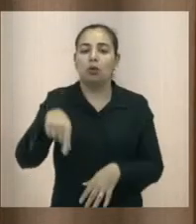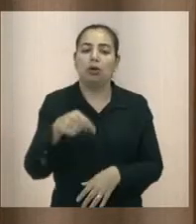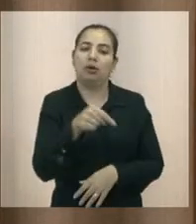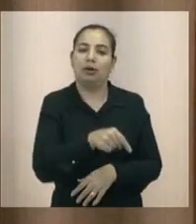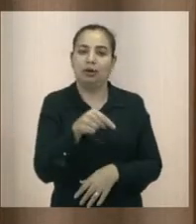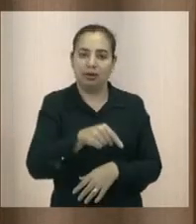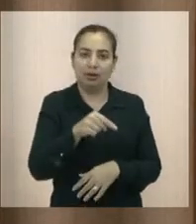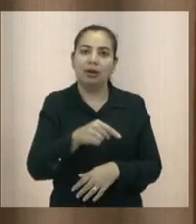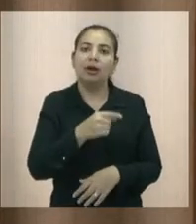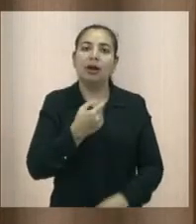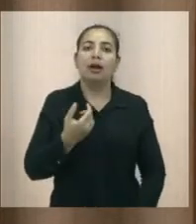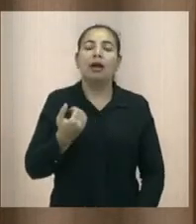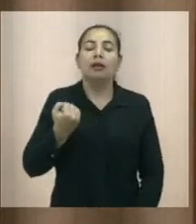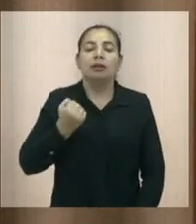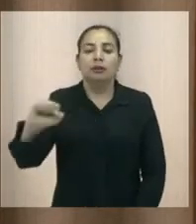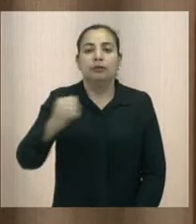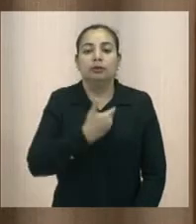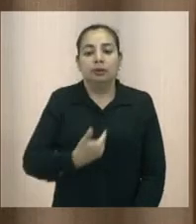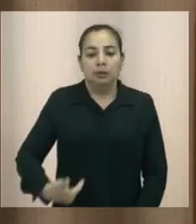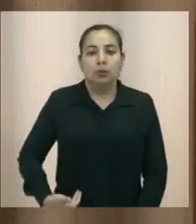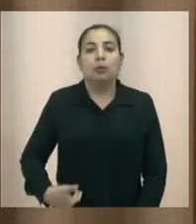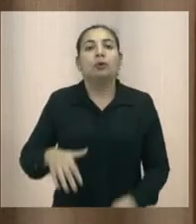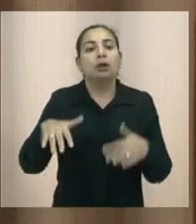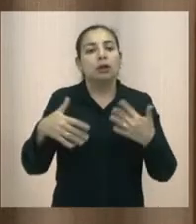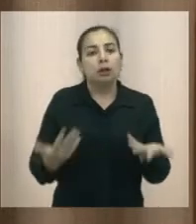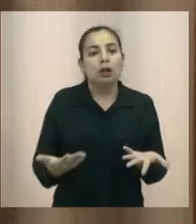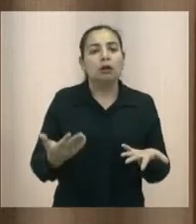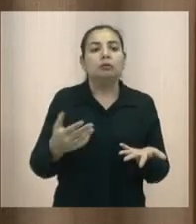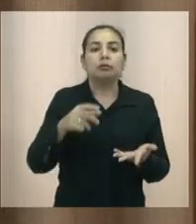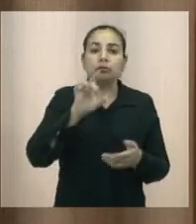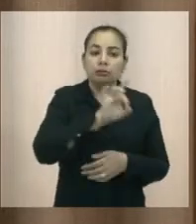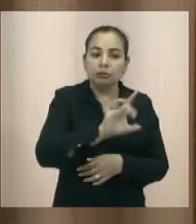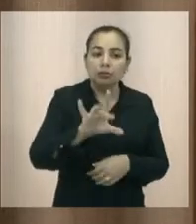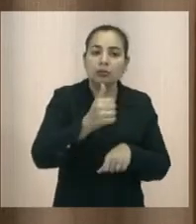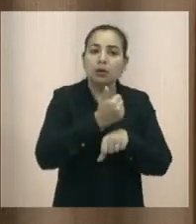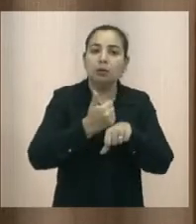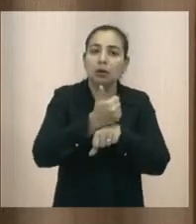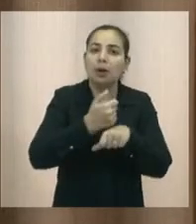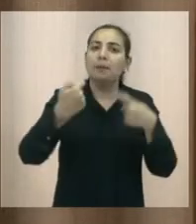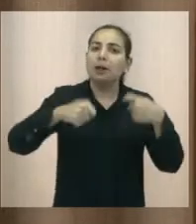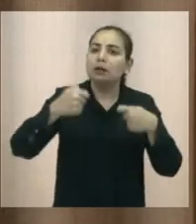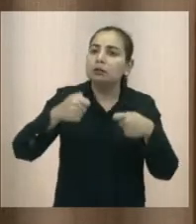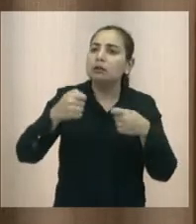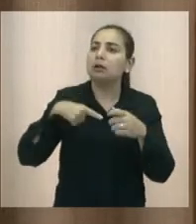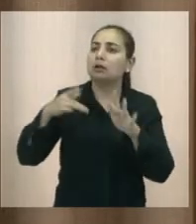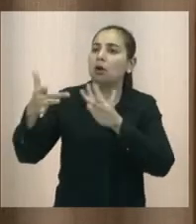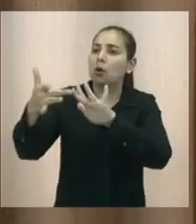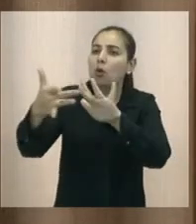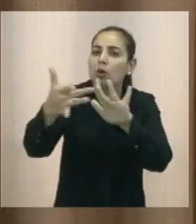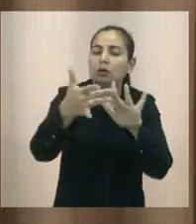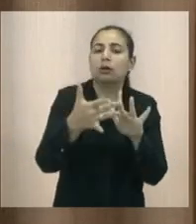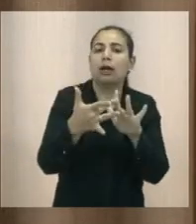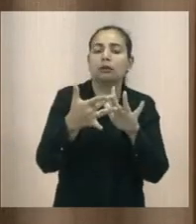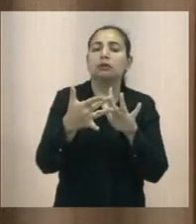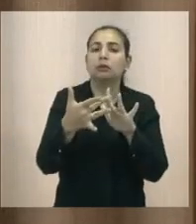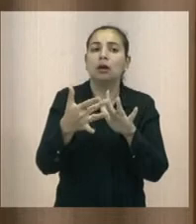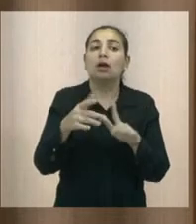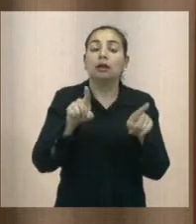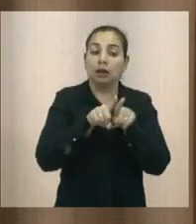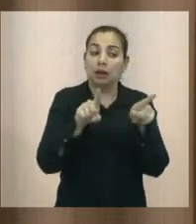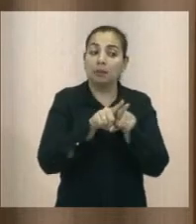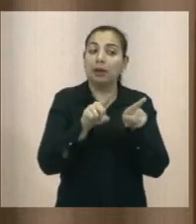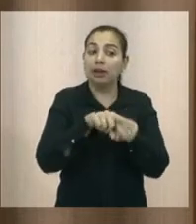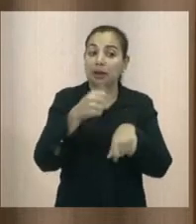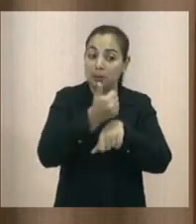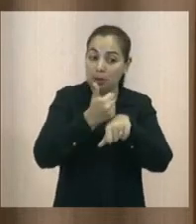essa íntima relação com a população, com cada localidade, para que entenda para que você está entrando, né? Então,